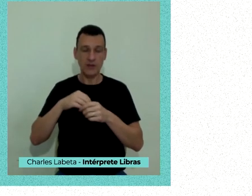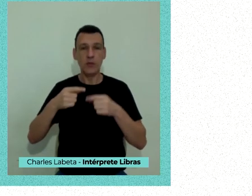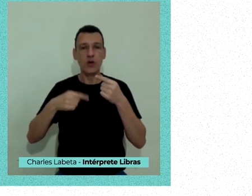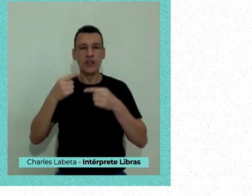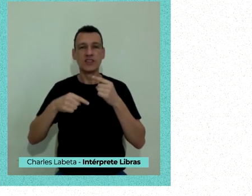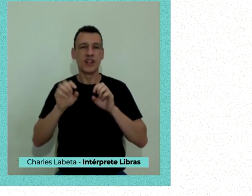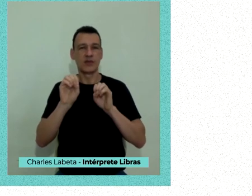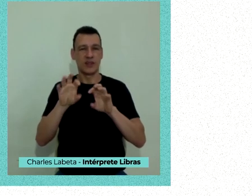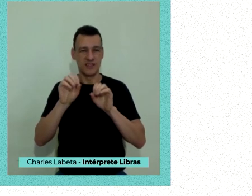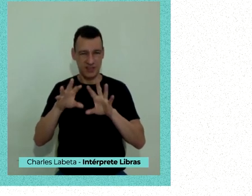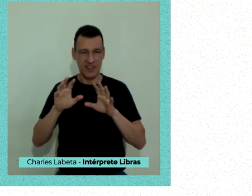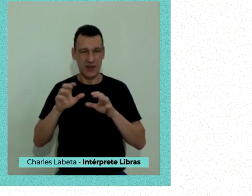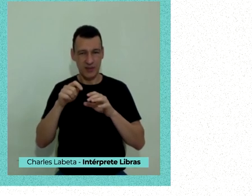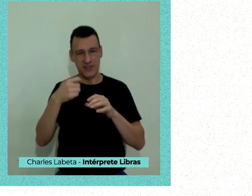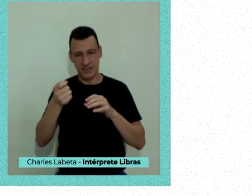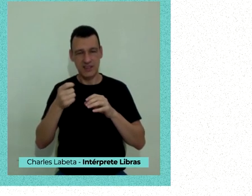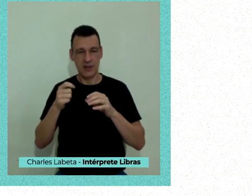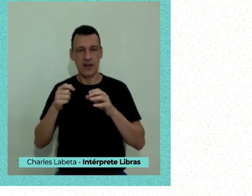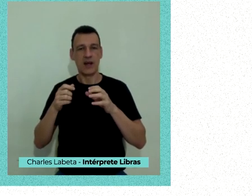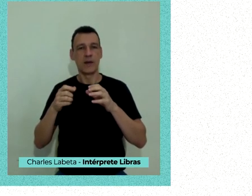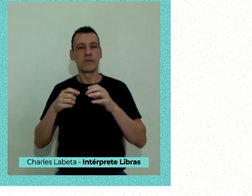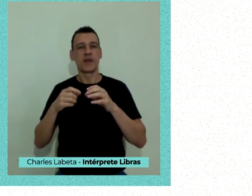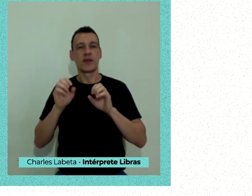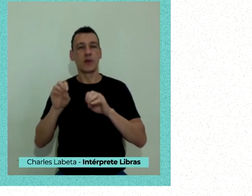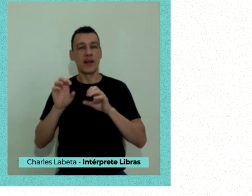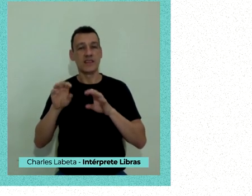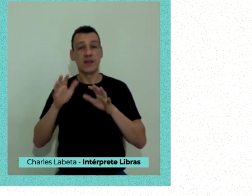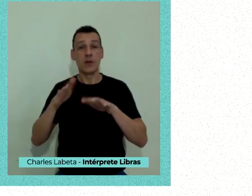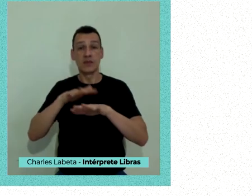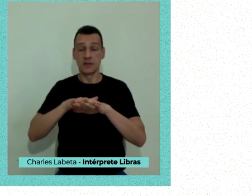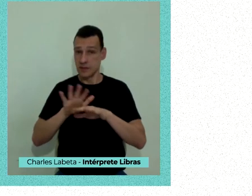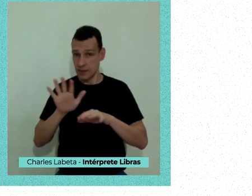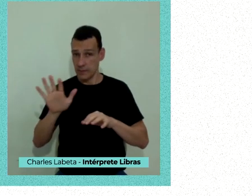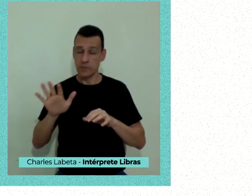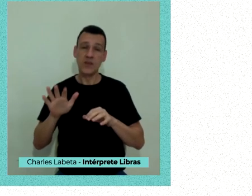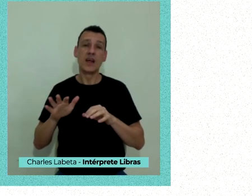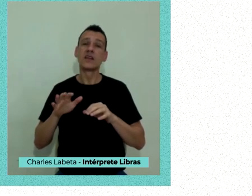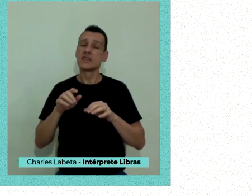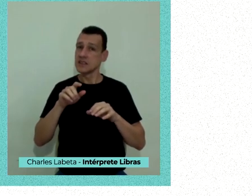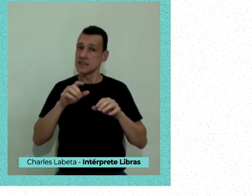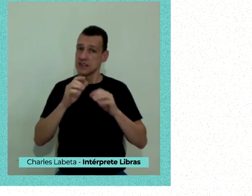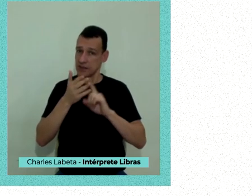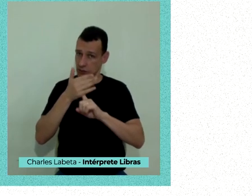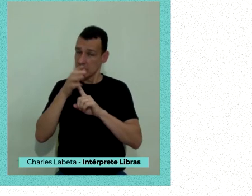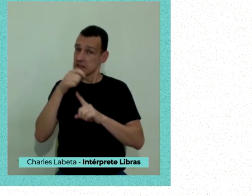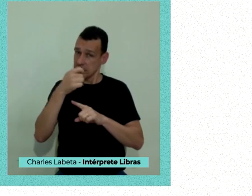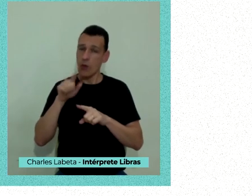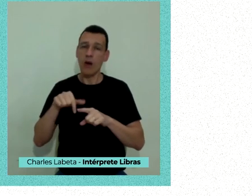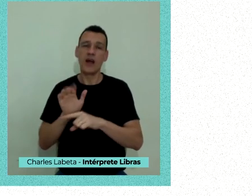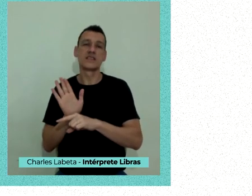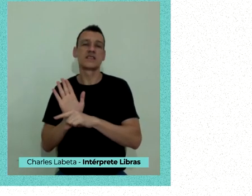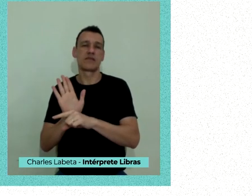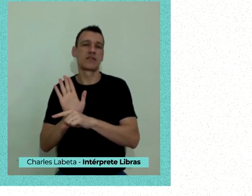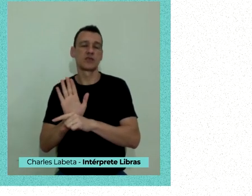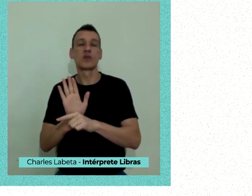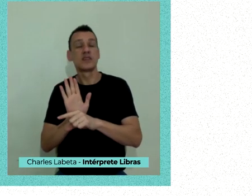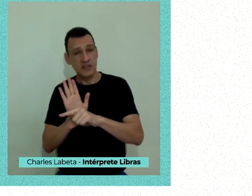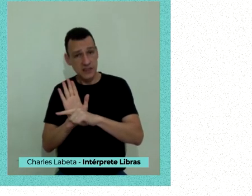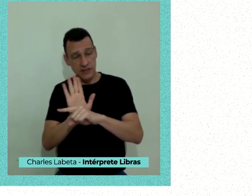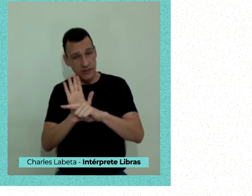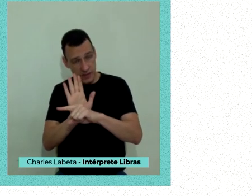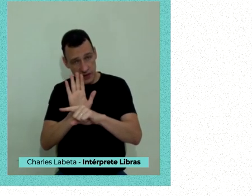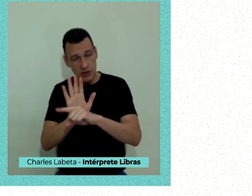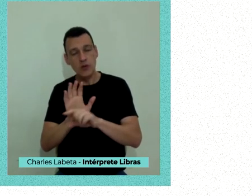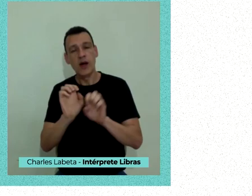inclusiva, essa tecnologia, ela também é considerada um serviço do atendimento educacional